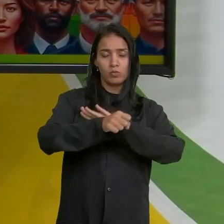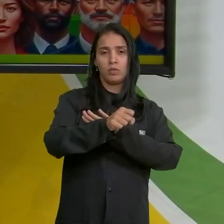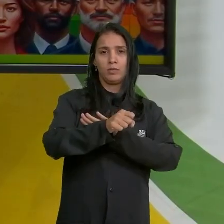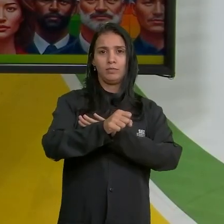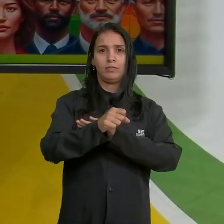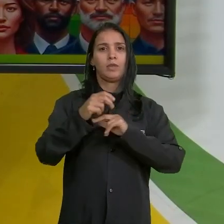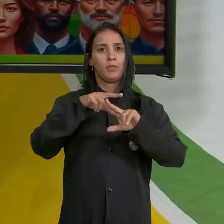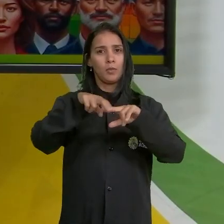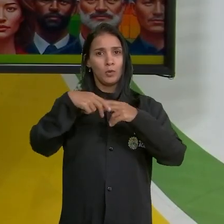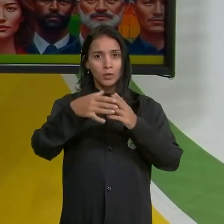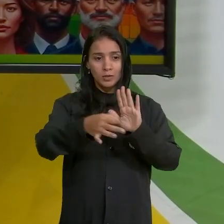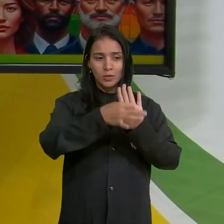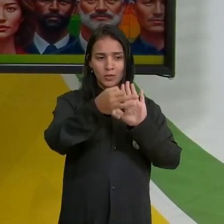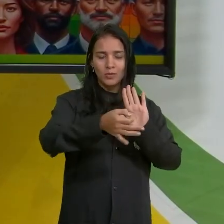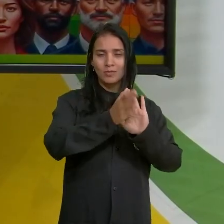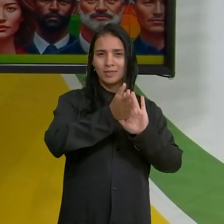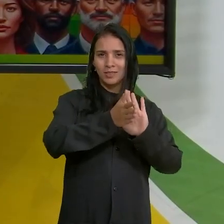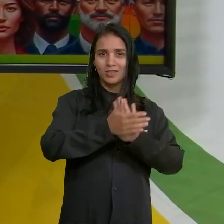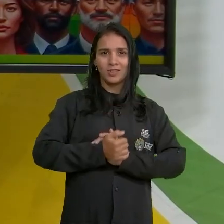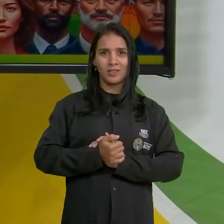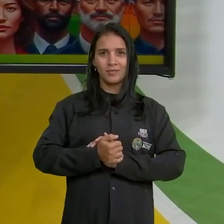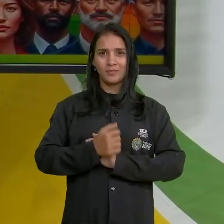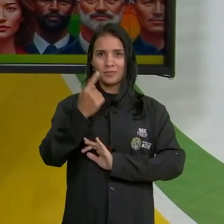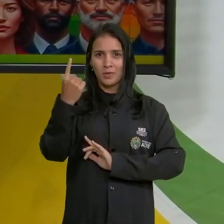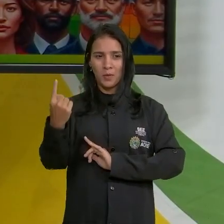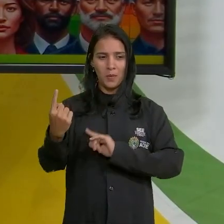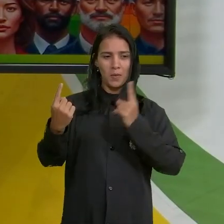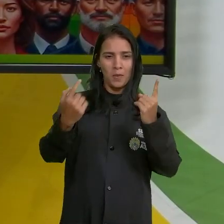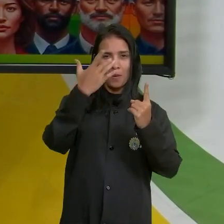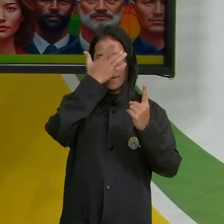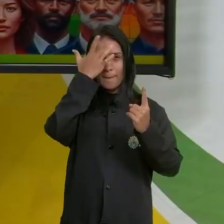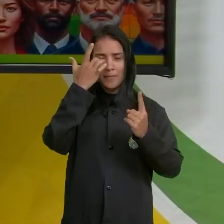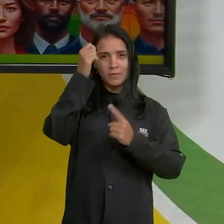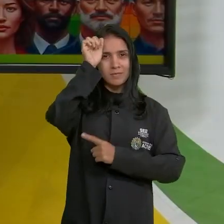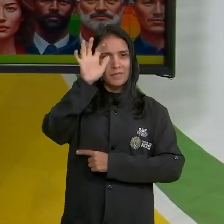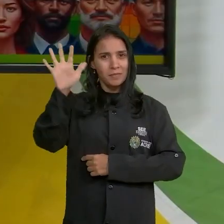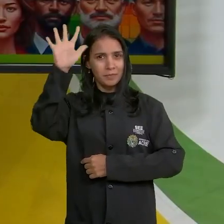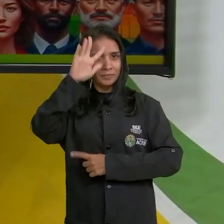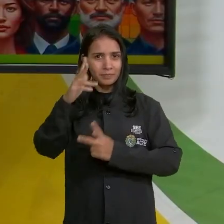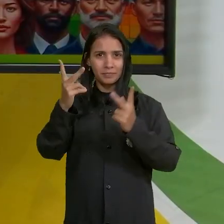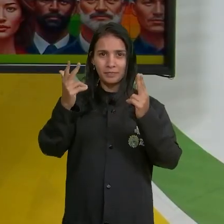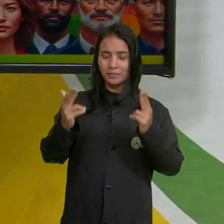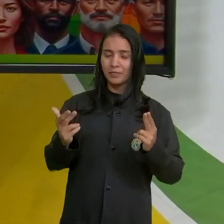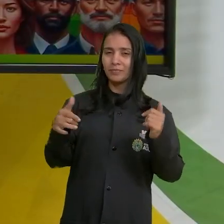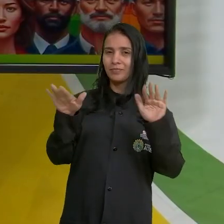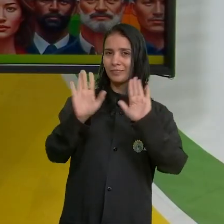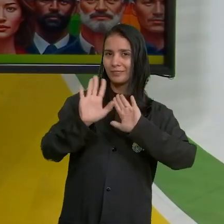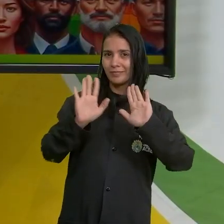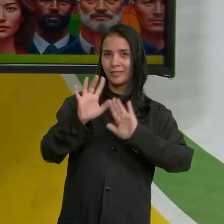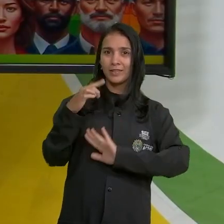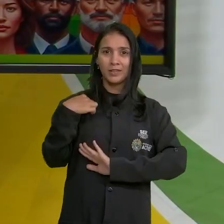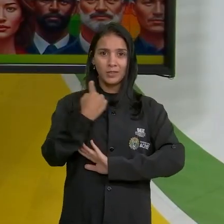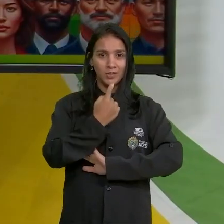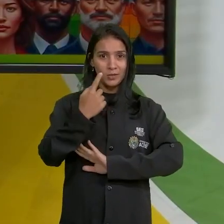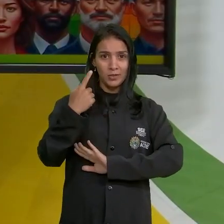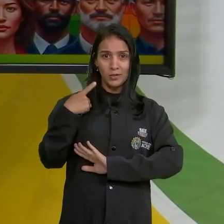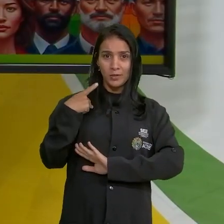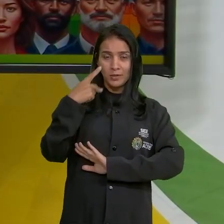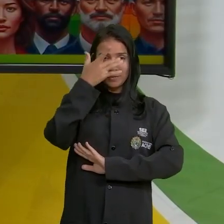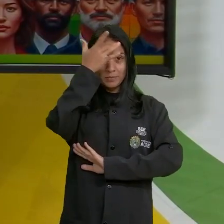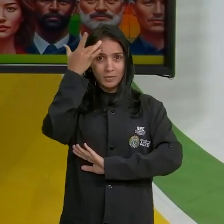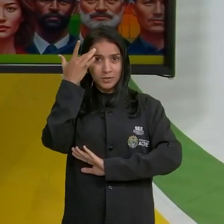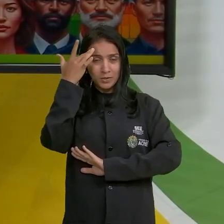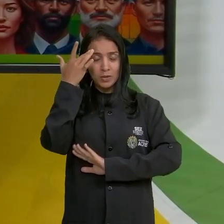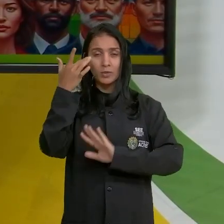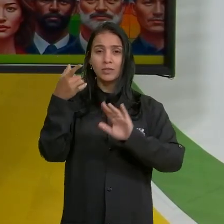Não existe um indivíduo que pensa igual ao outro. Não existem as pessoas que se comportam da